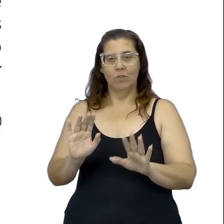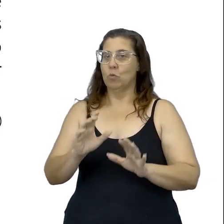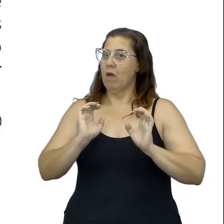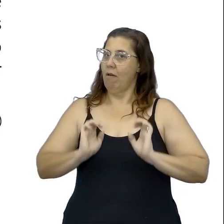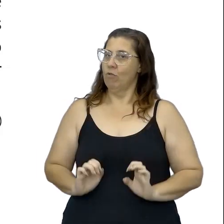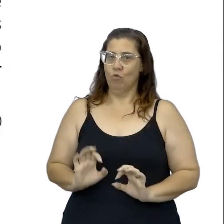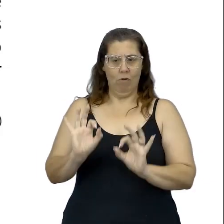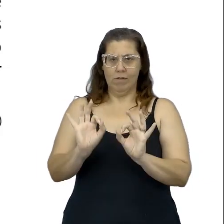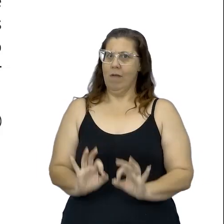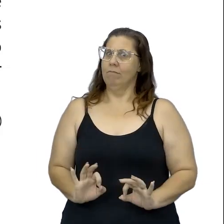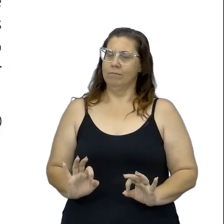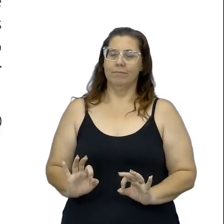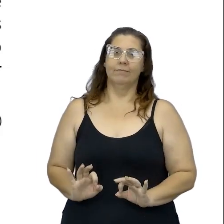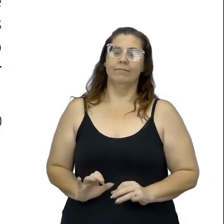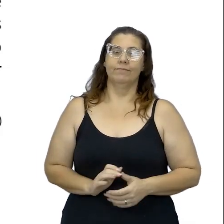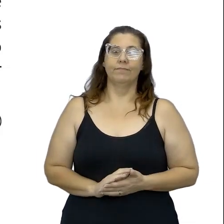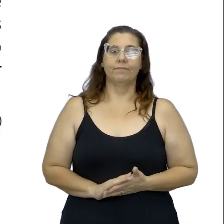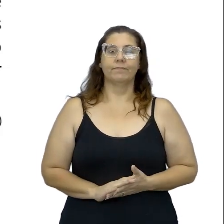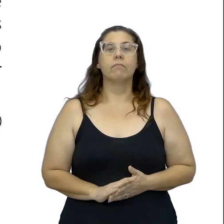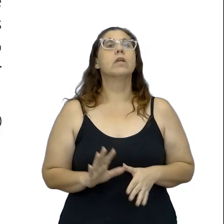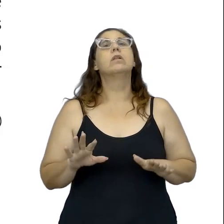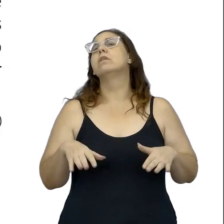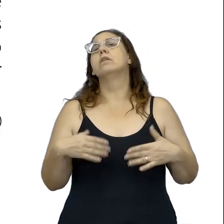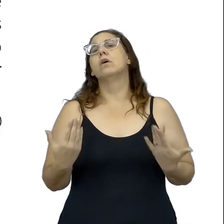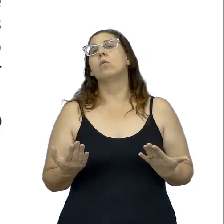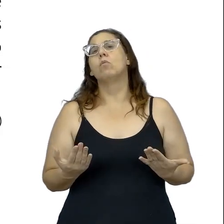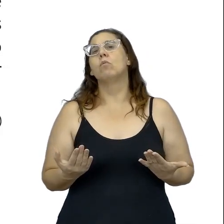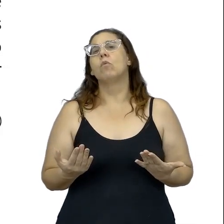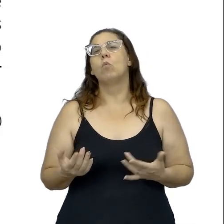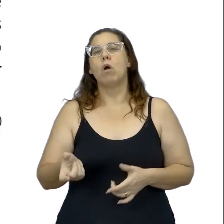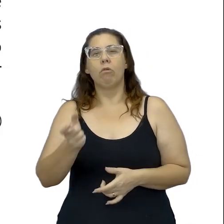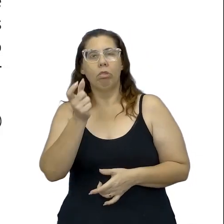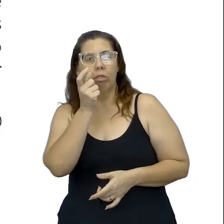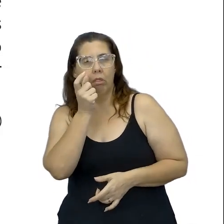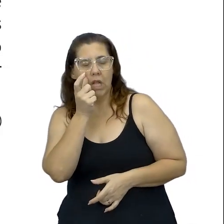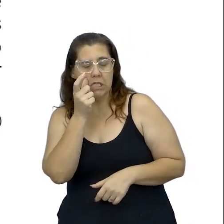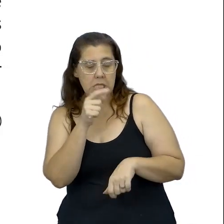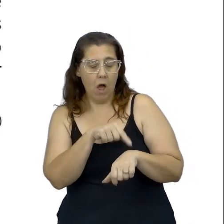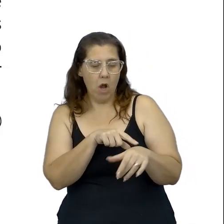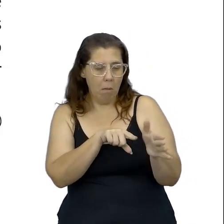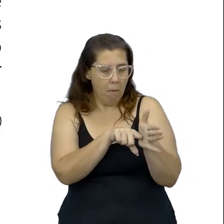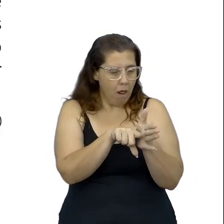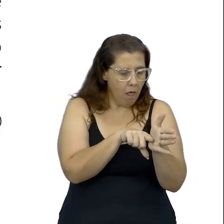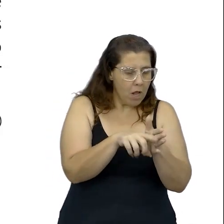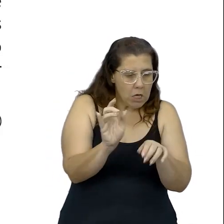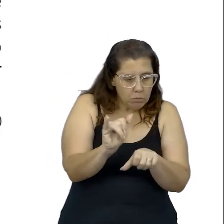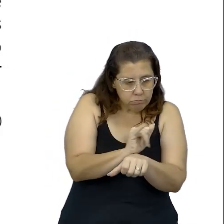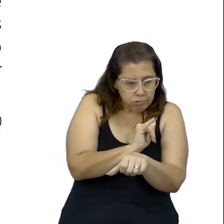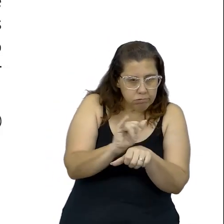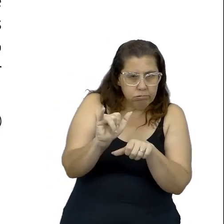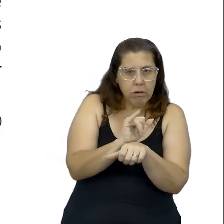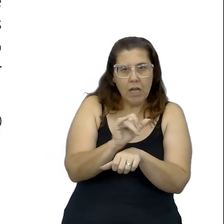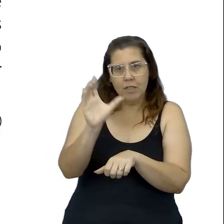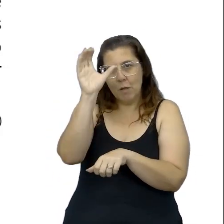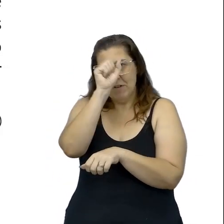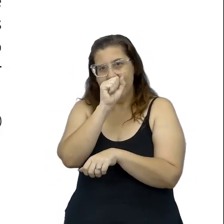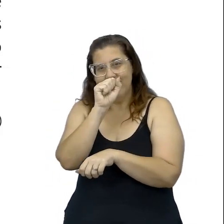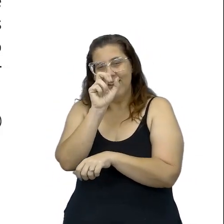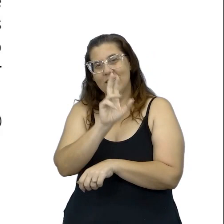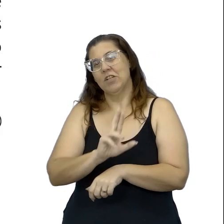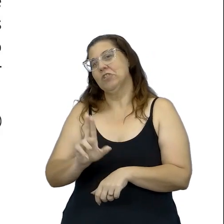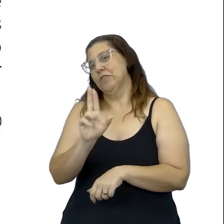ético. Então, quais foram os interesses na hora da pesquisa e as estratégias de aprendizagem